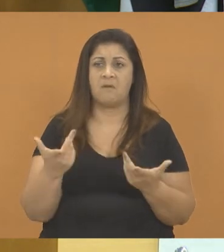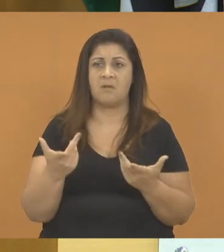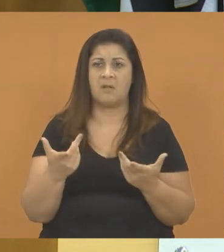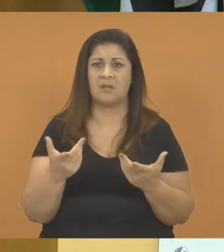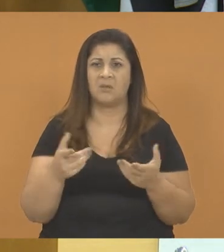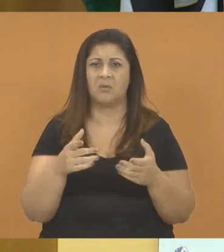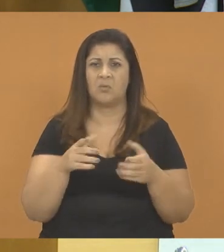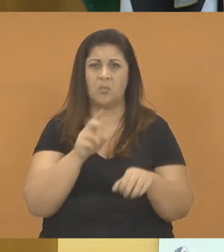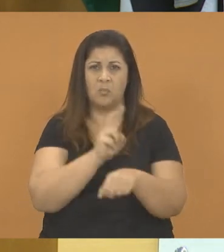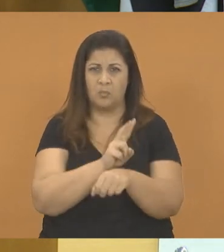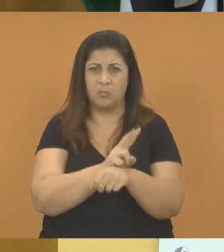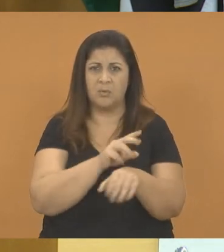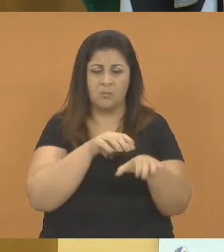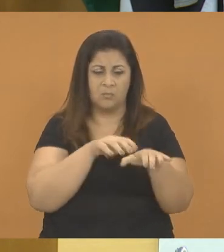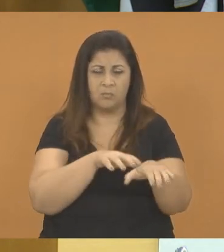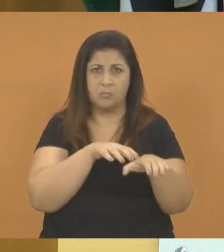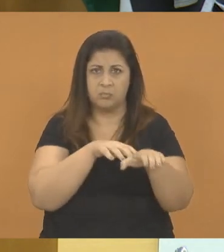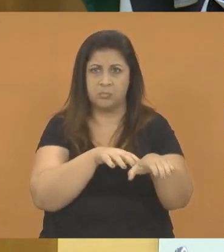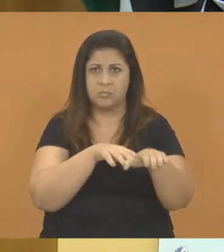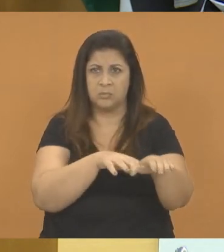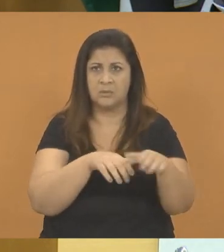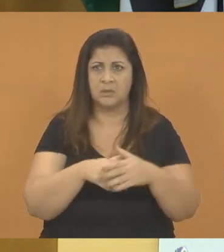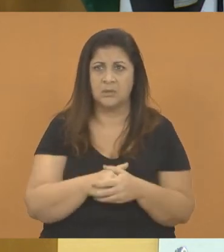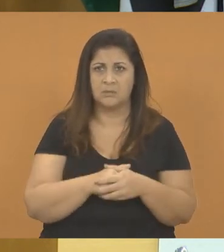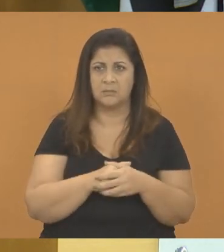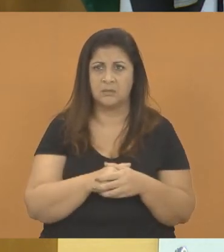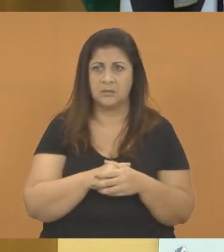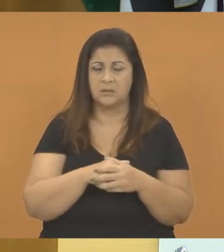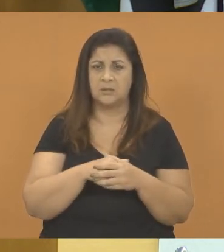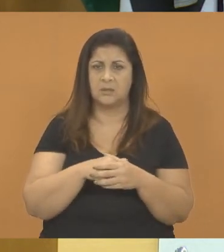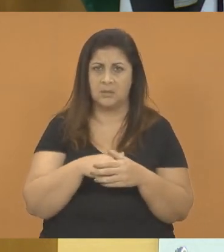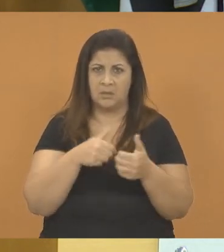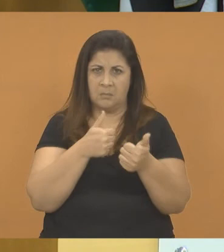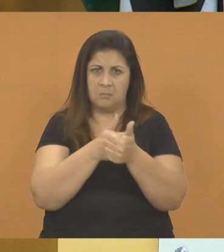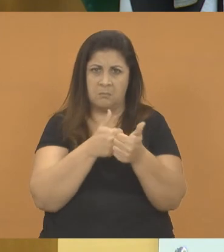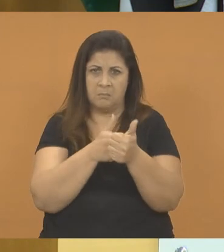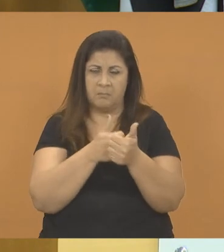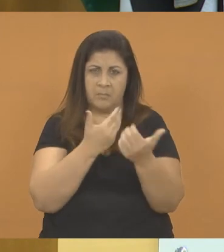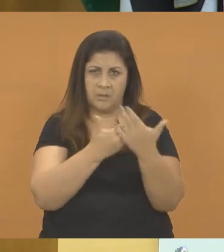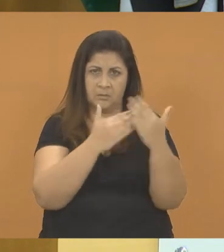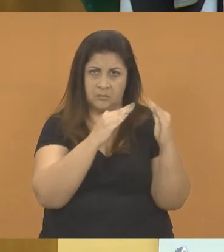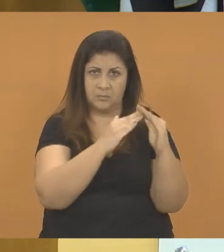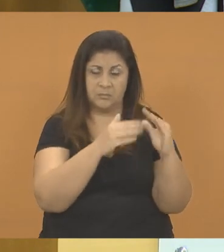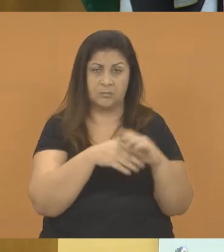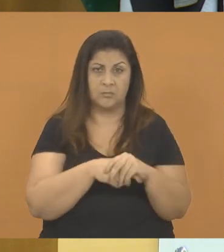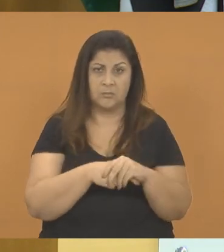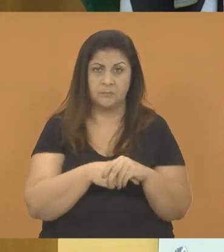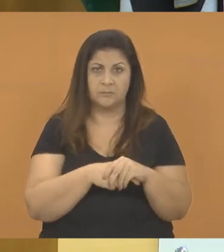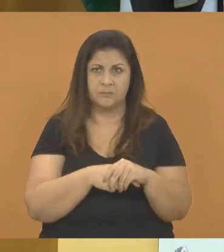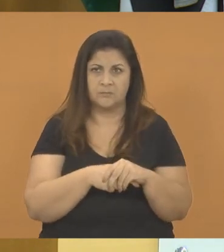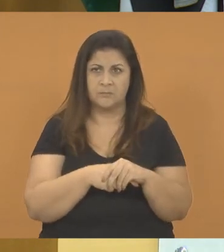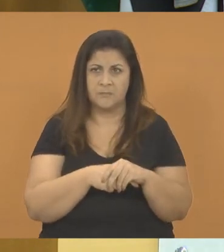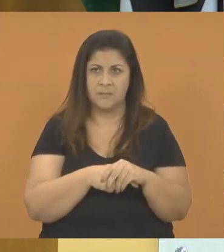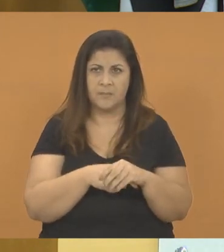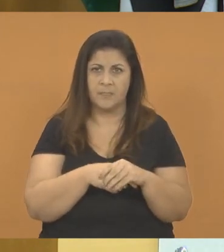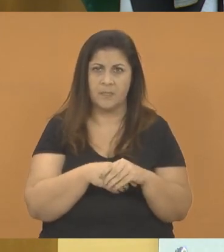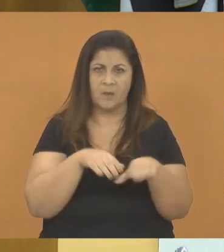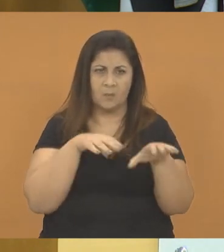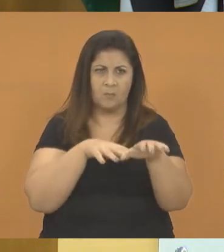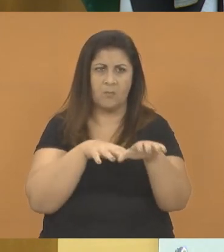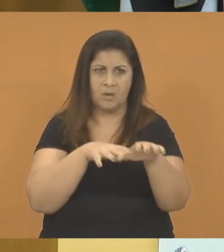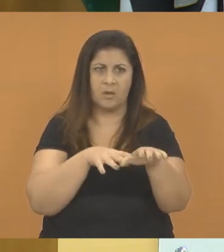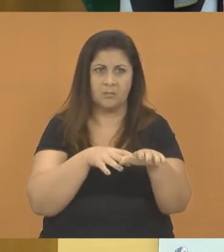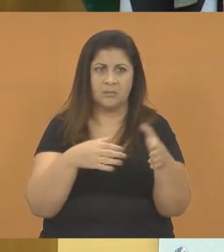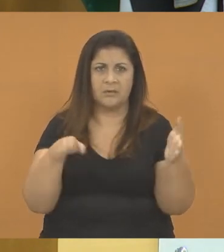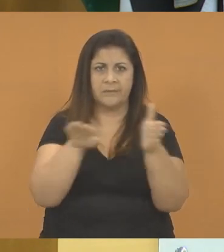doutor joão vitor lamana que aquela rua da escolinha que vem ali do hospital são francisco e os casos que na hora que fechar o